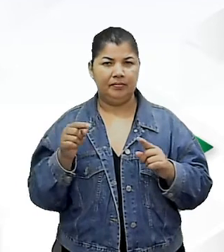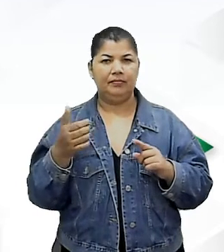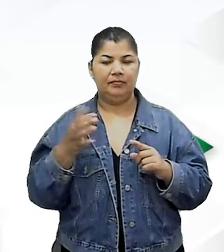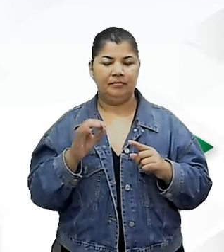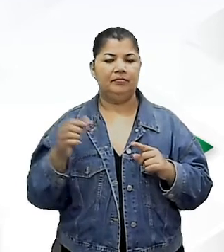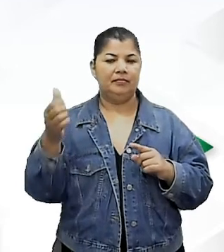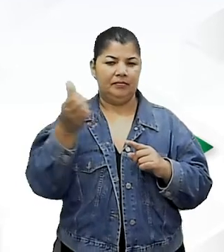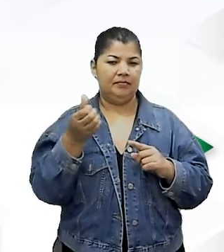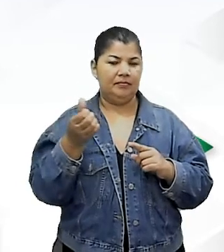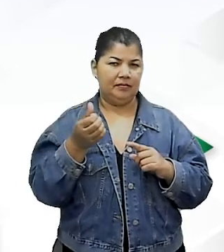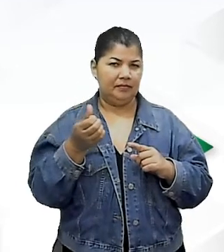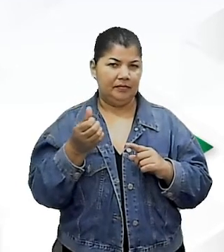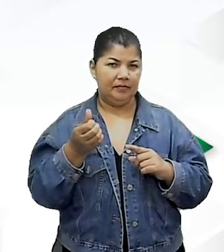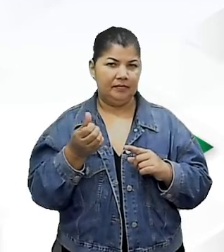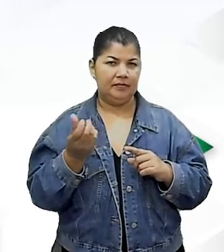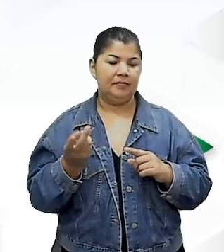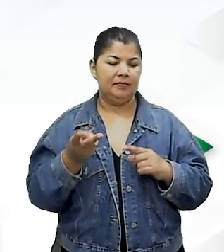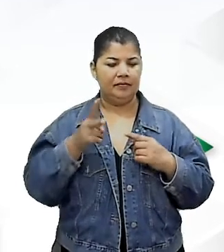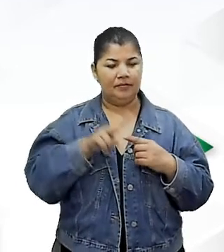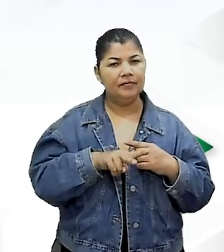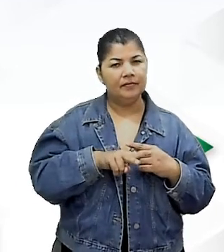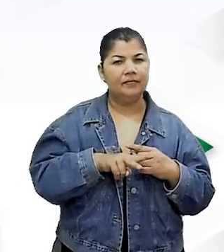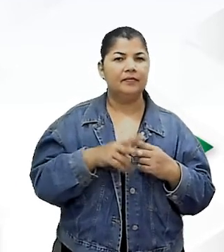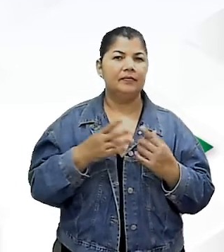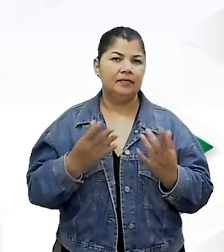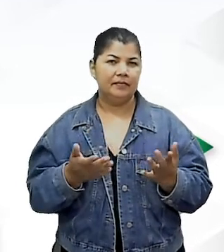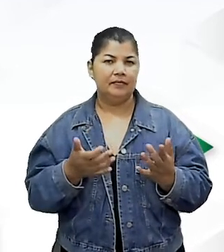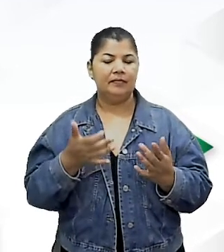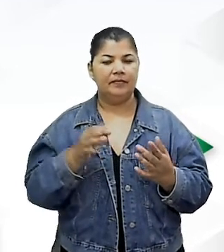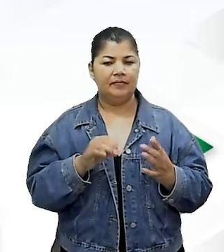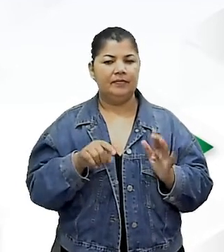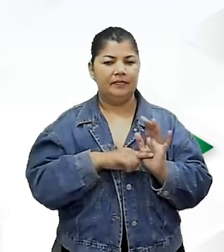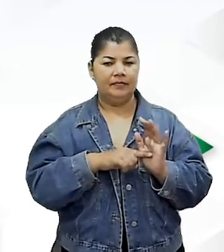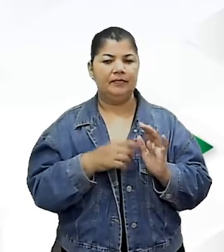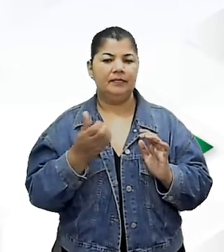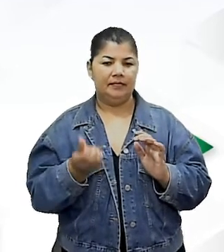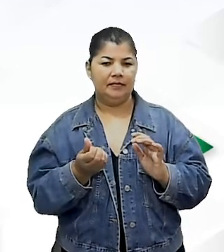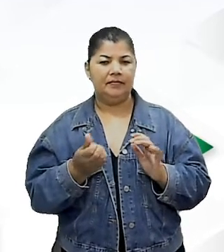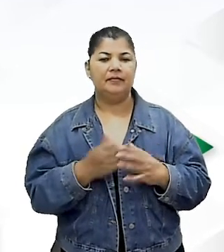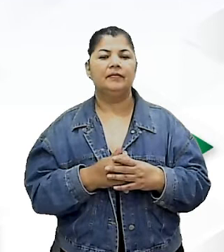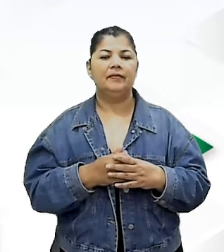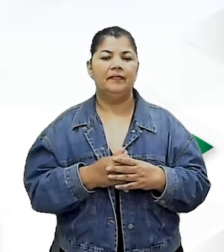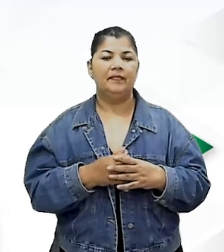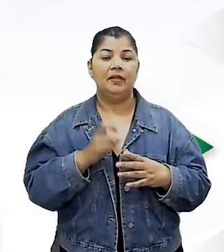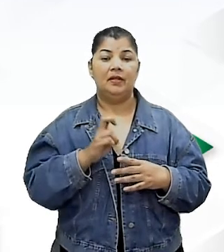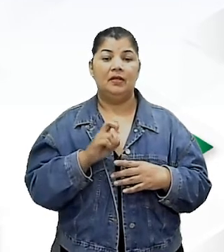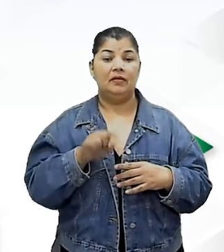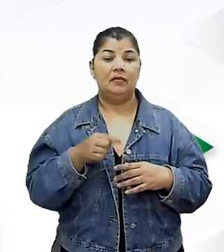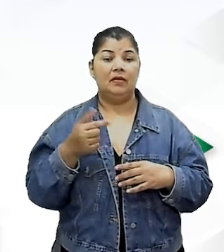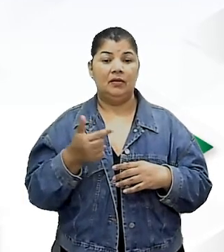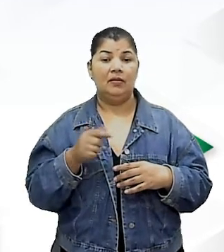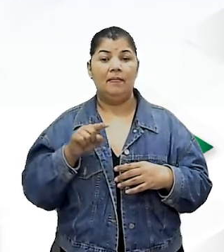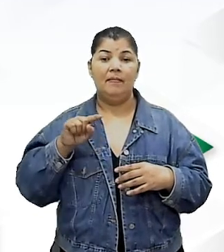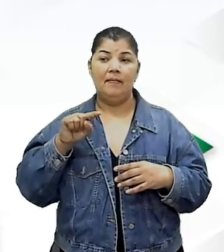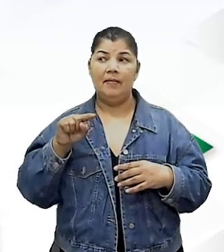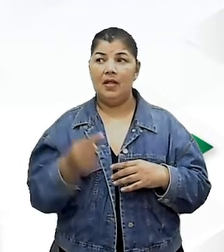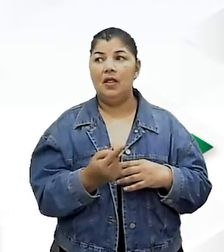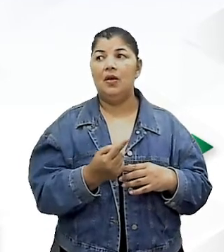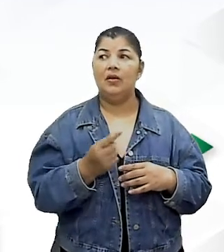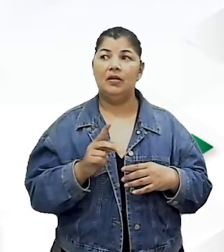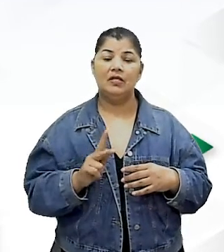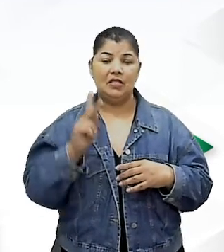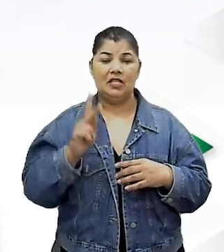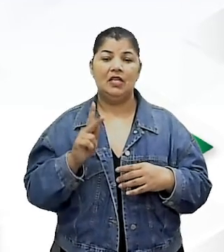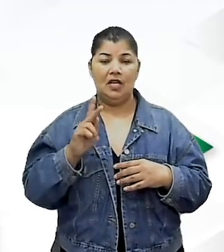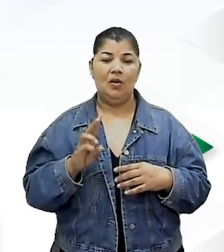o contrário a gente faz a 10 a menos 6, tá? Então 5,2 milhões de quilowatts